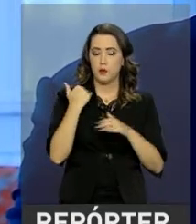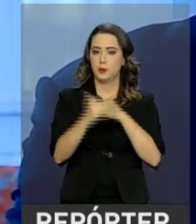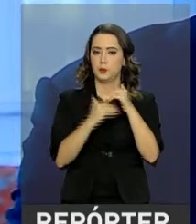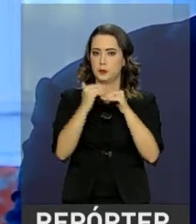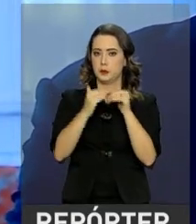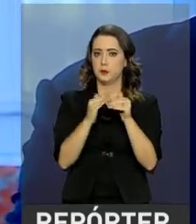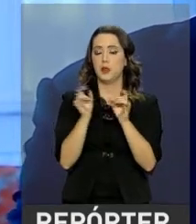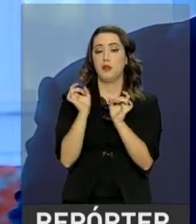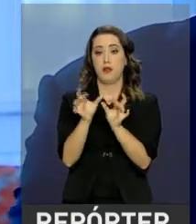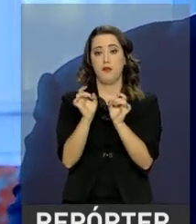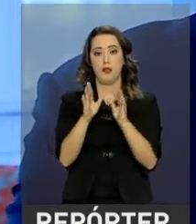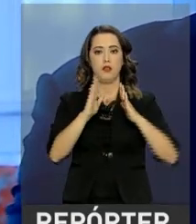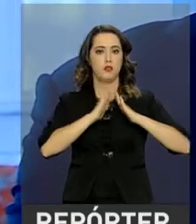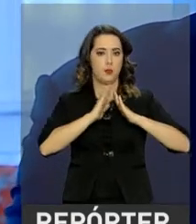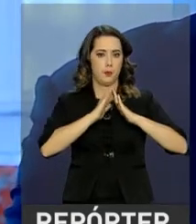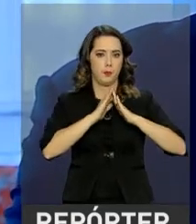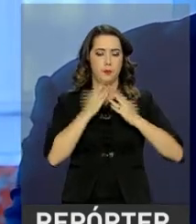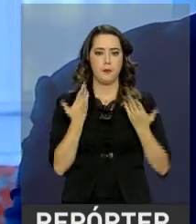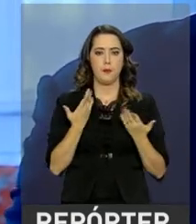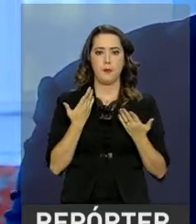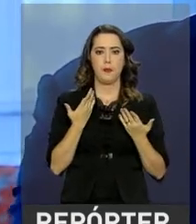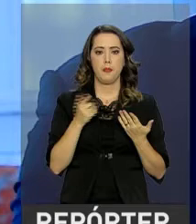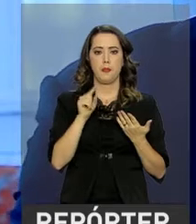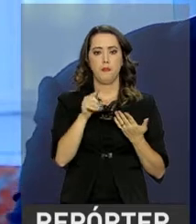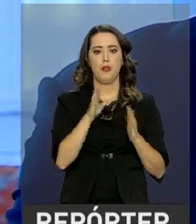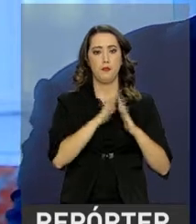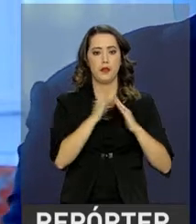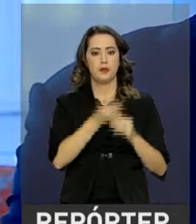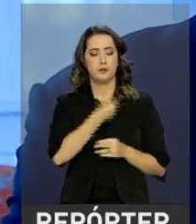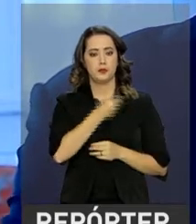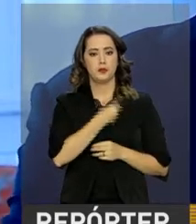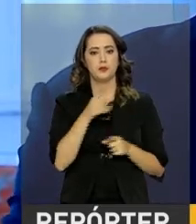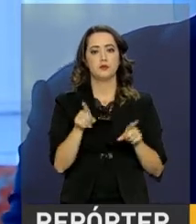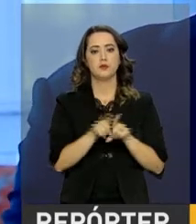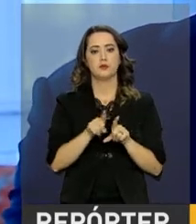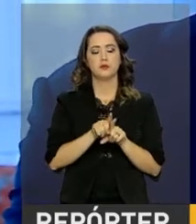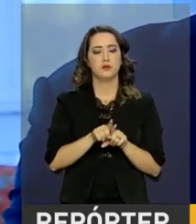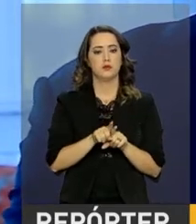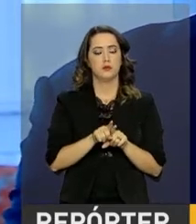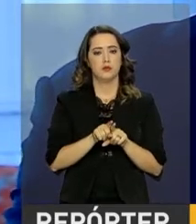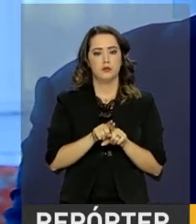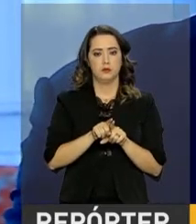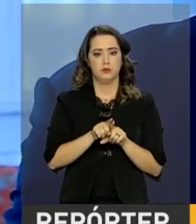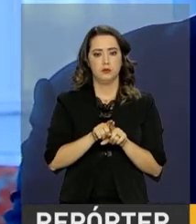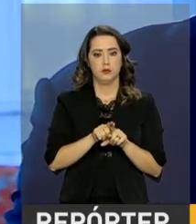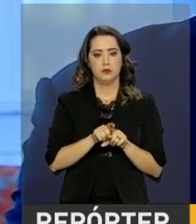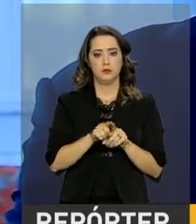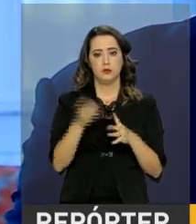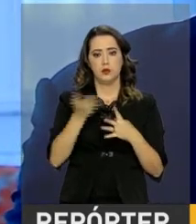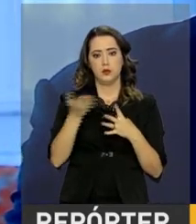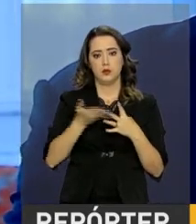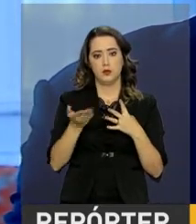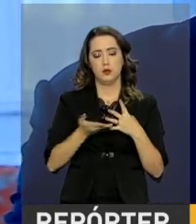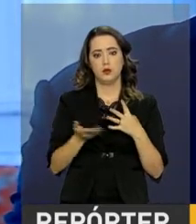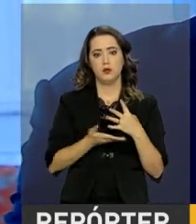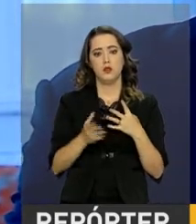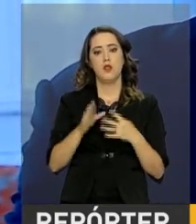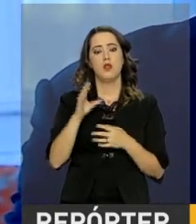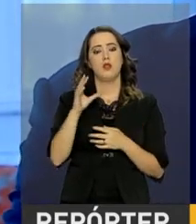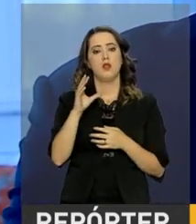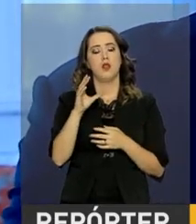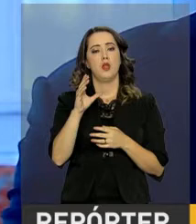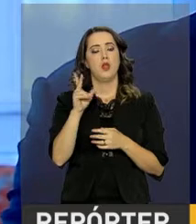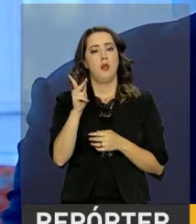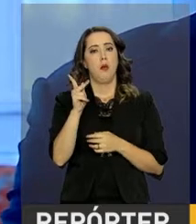imobiliário a faixa do minha casa minha vida ea faixa do do financiamento com recursos da caderneta de poupança